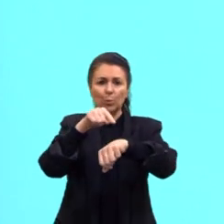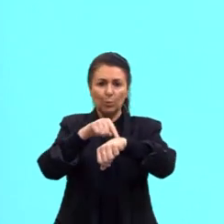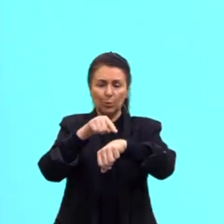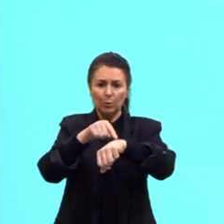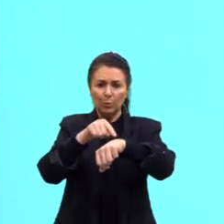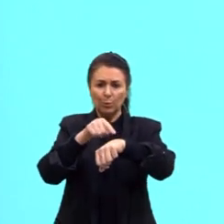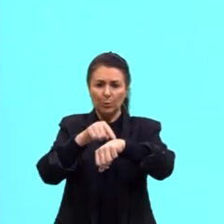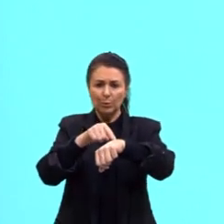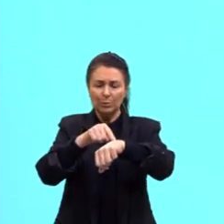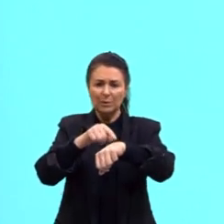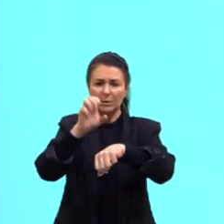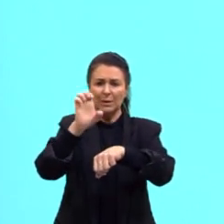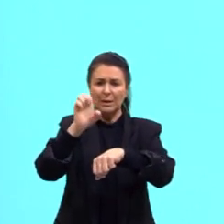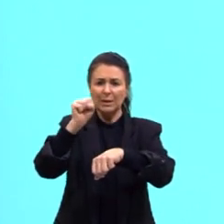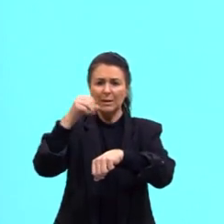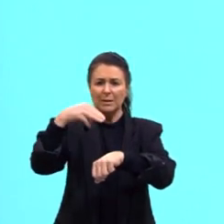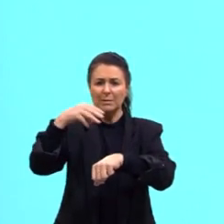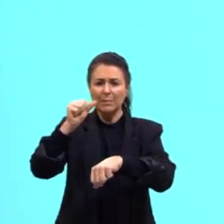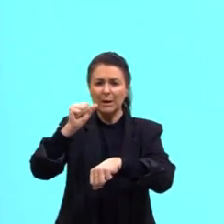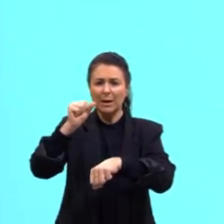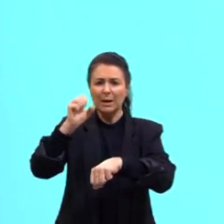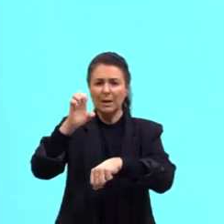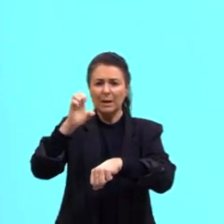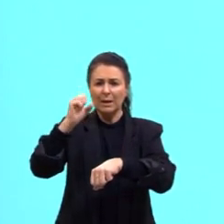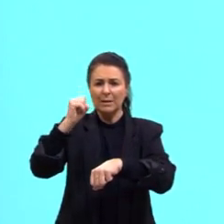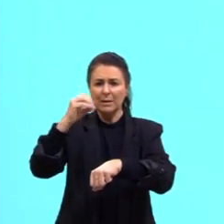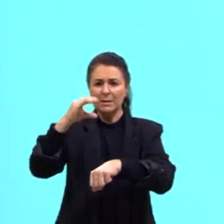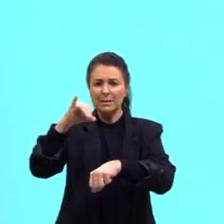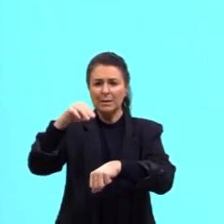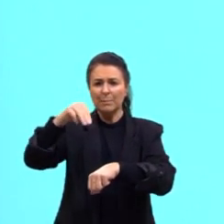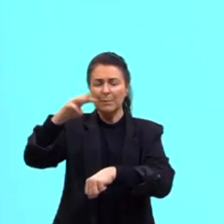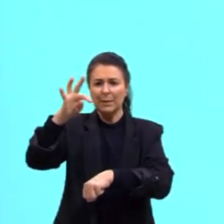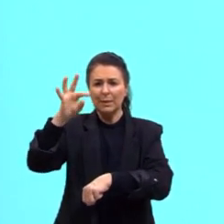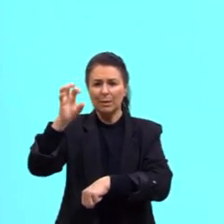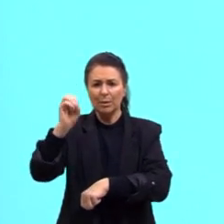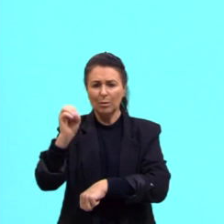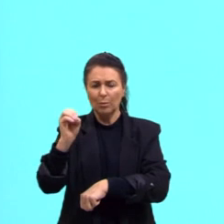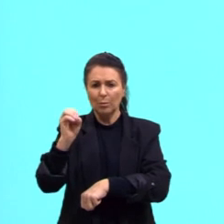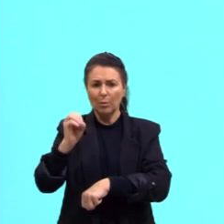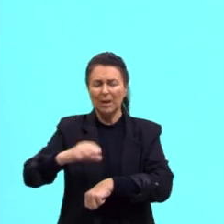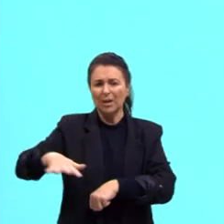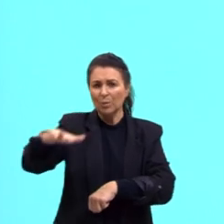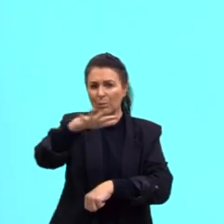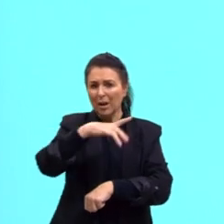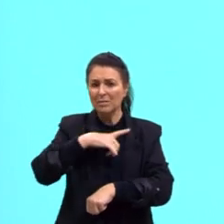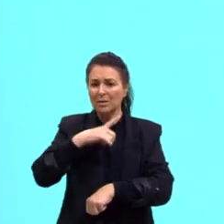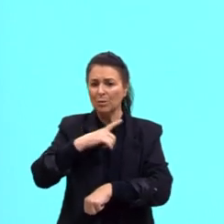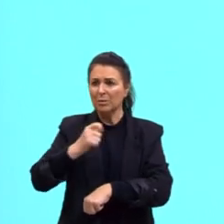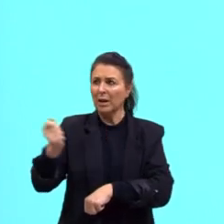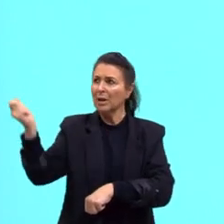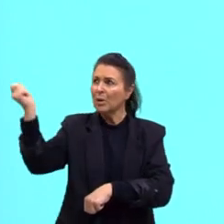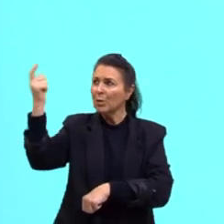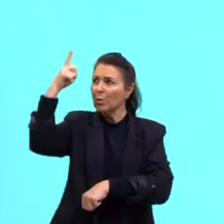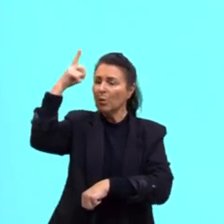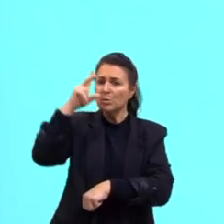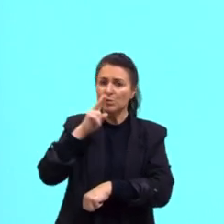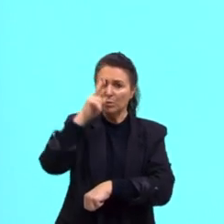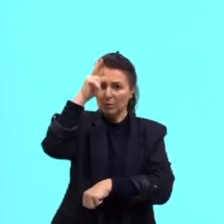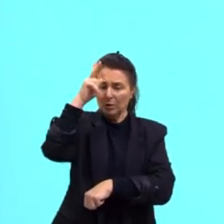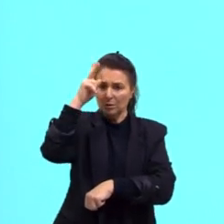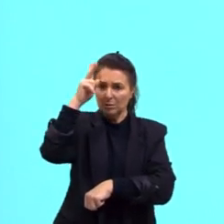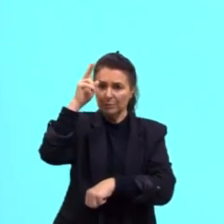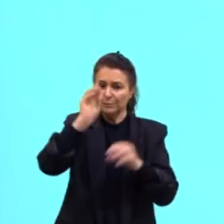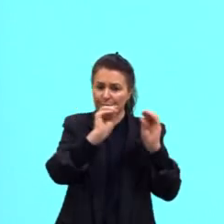de esmaecimento em ambientes em forte luz solar a transmitância